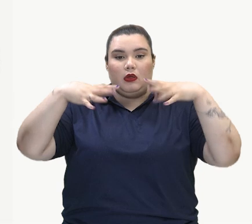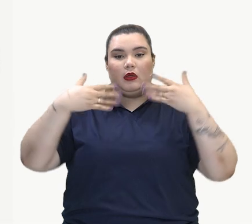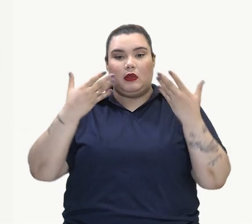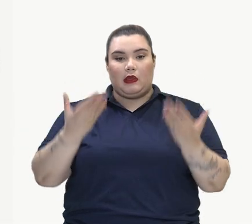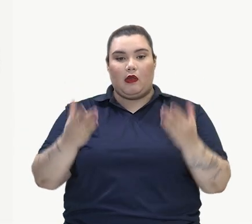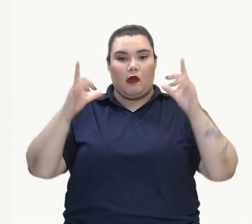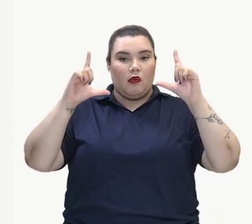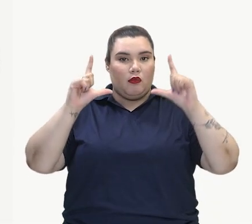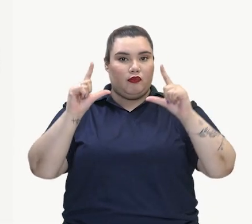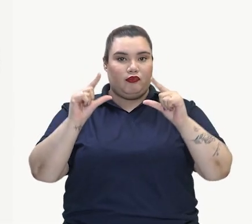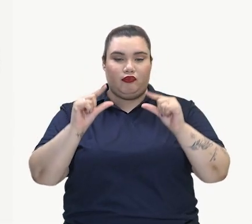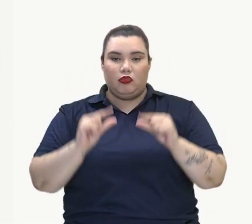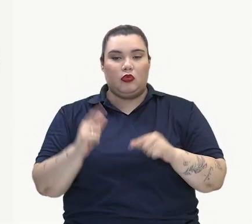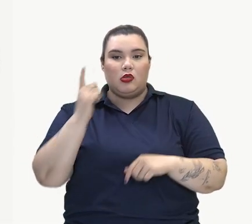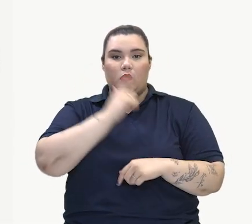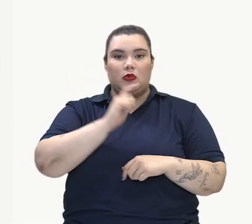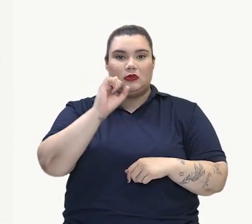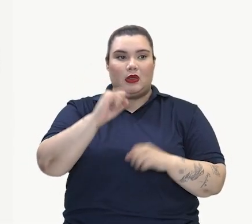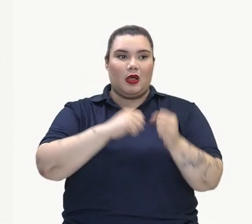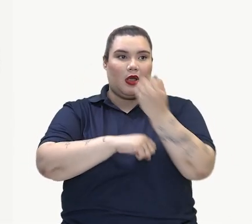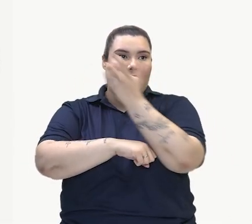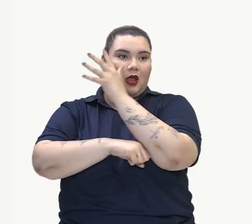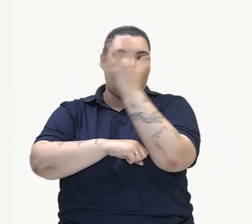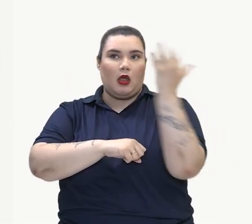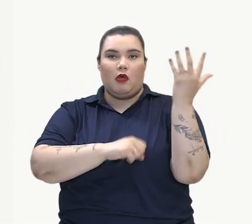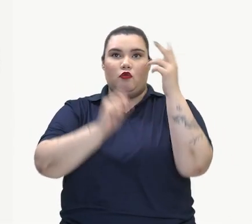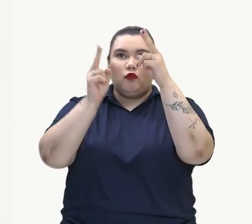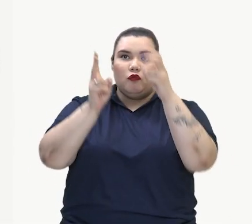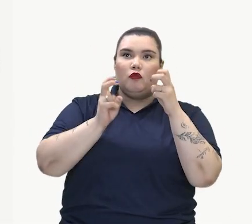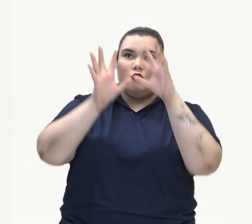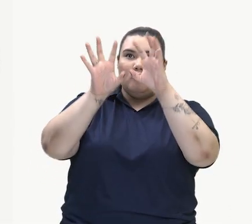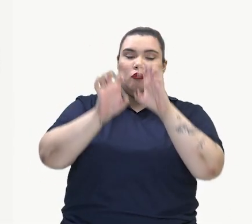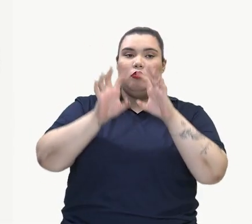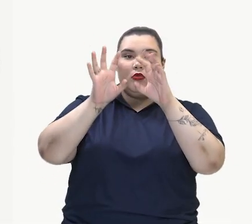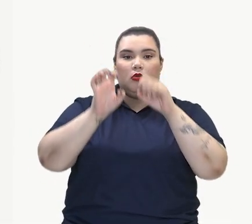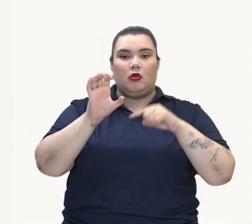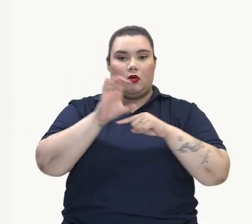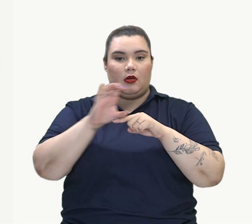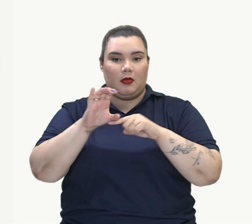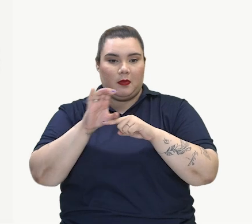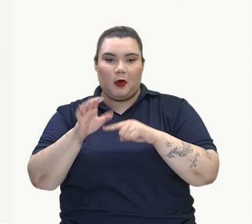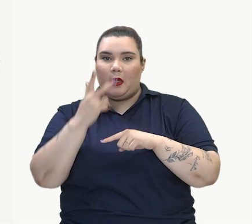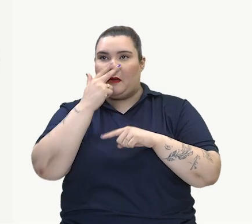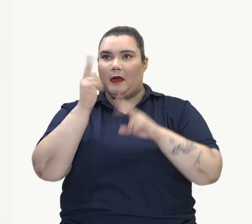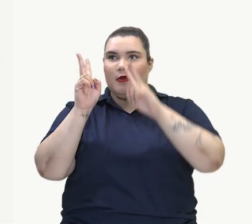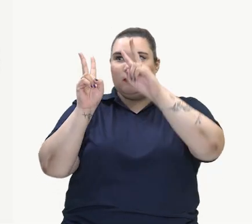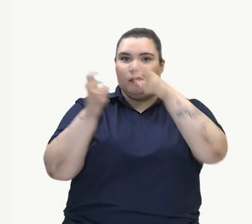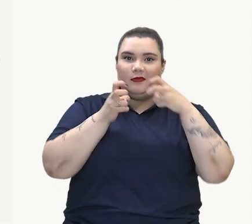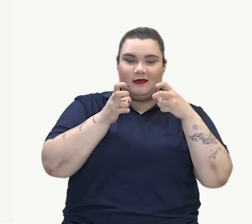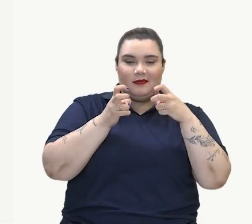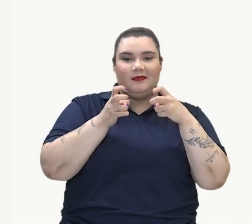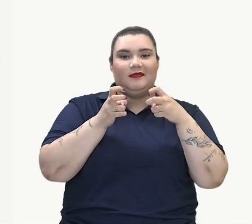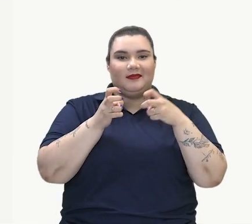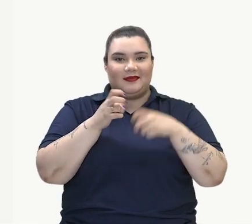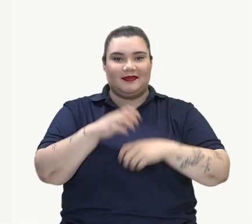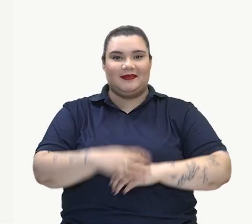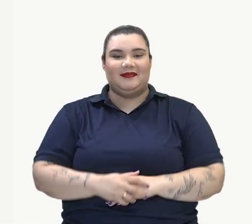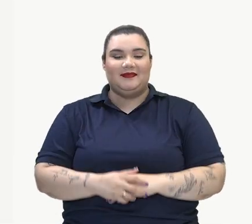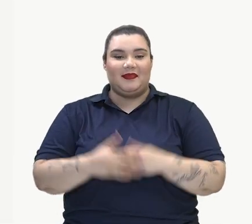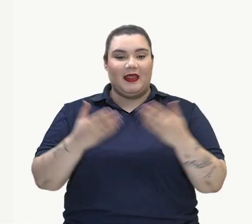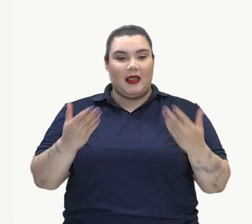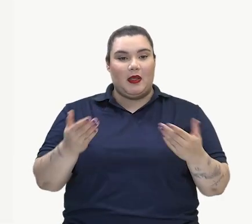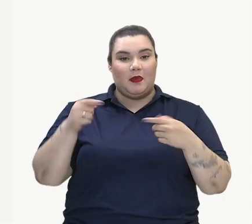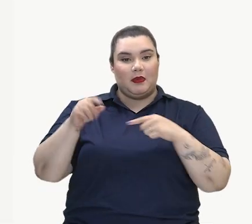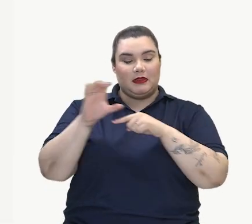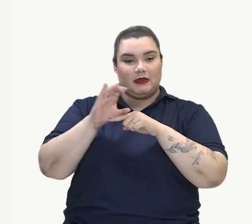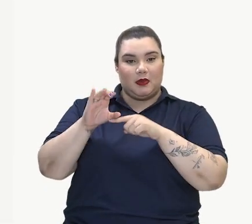a capacidade de retirar da atmosfera esse carbono. E além do CO2, do gás